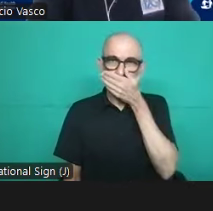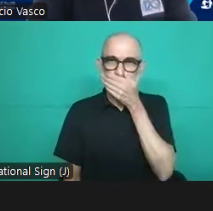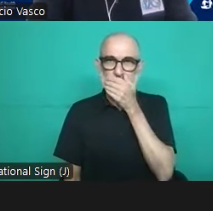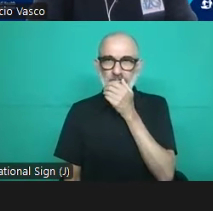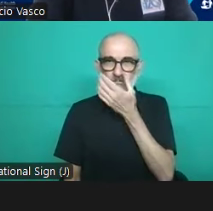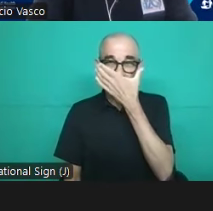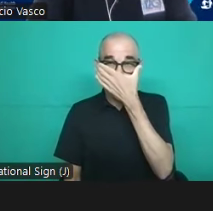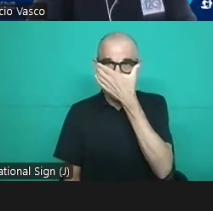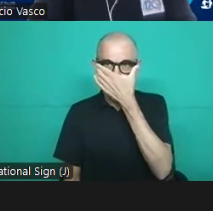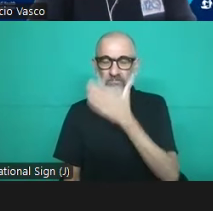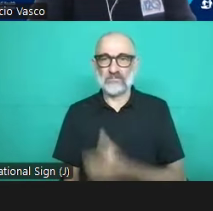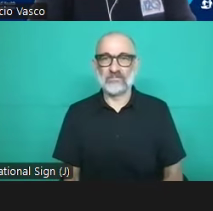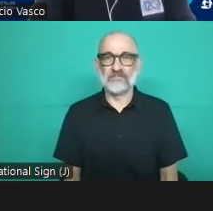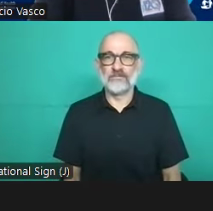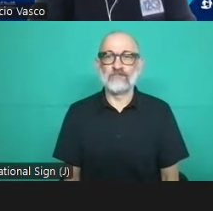obrigada.